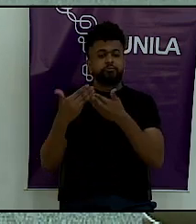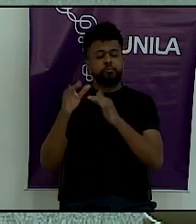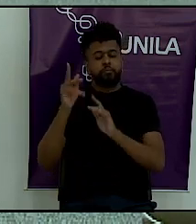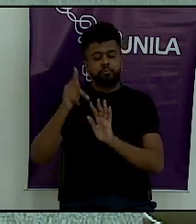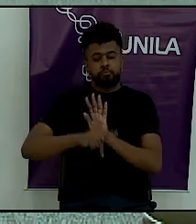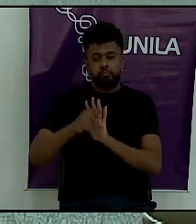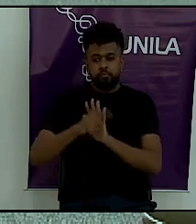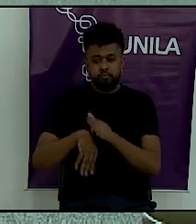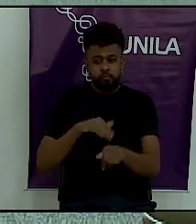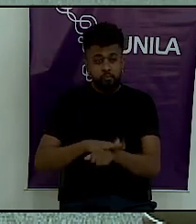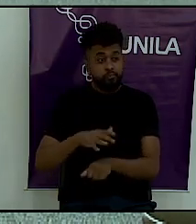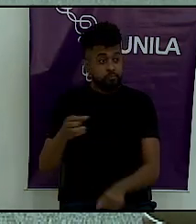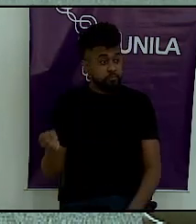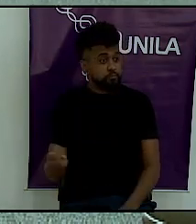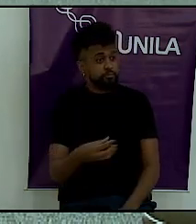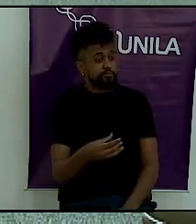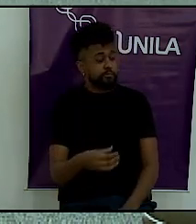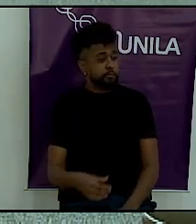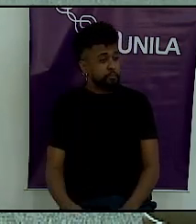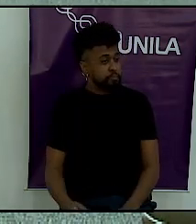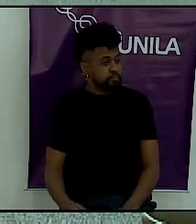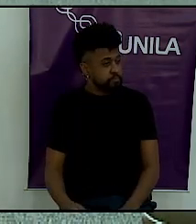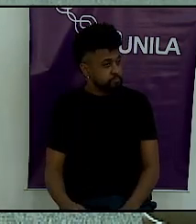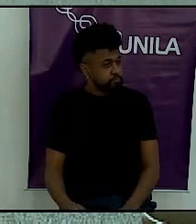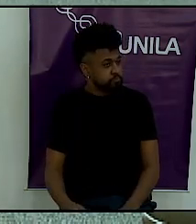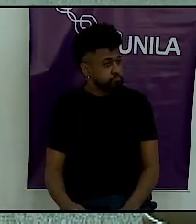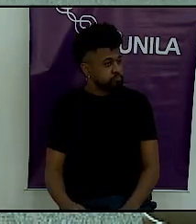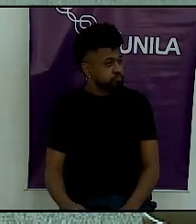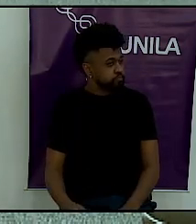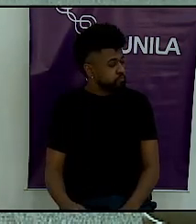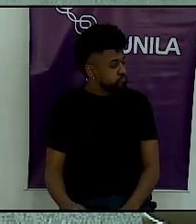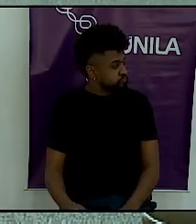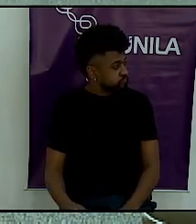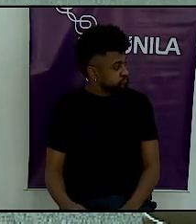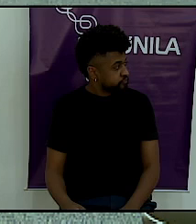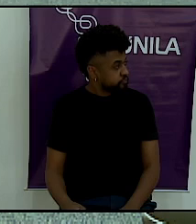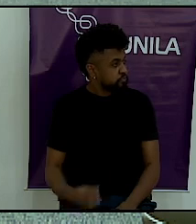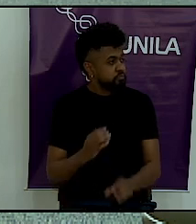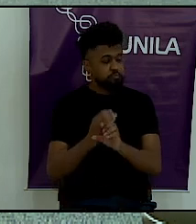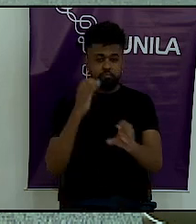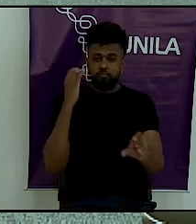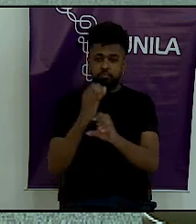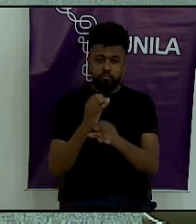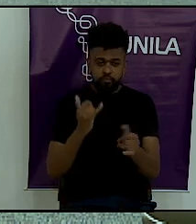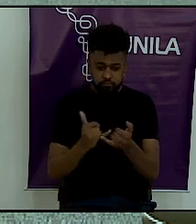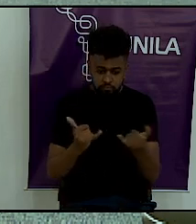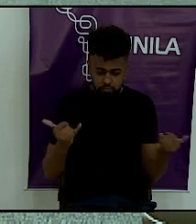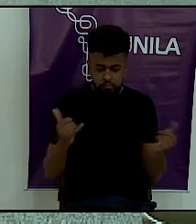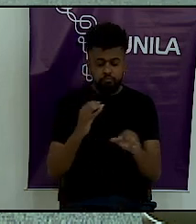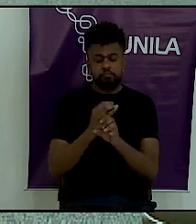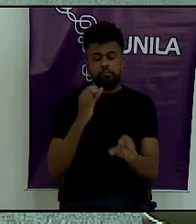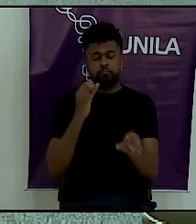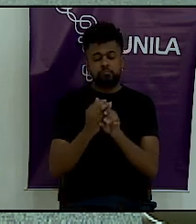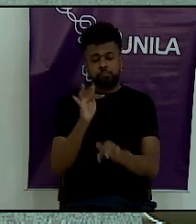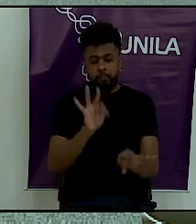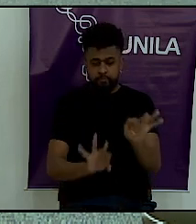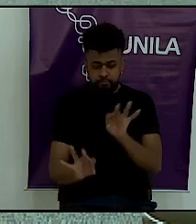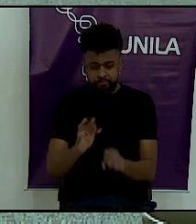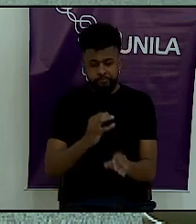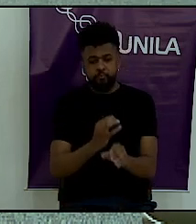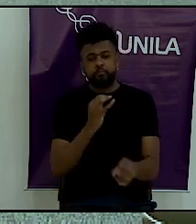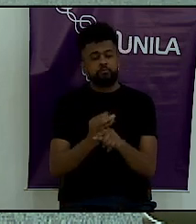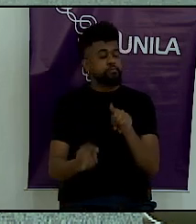projetos mais inovadores, né? Engenharia de energia, engenharia física, de materiais e também